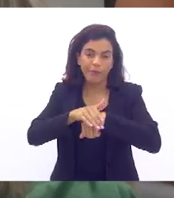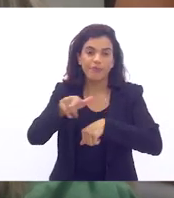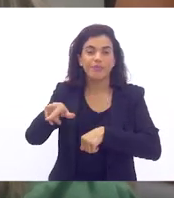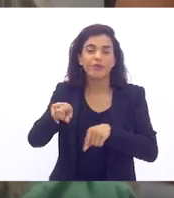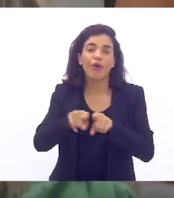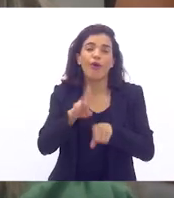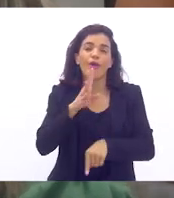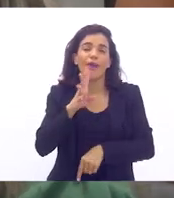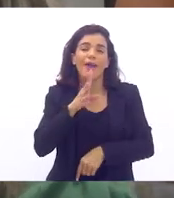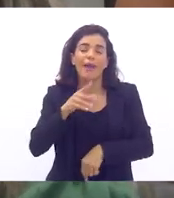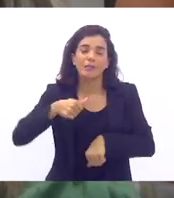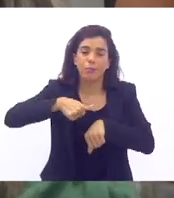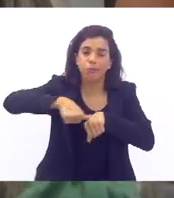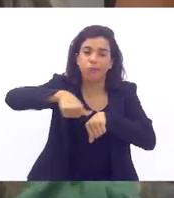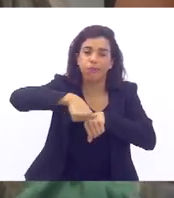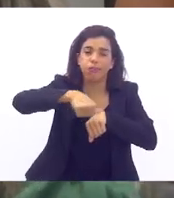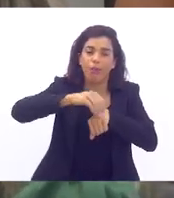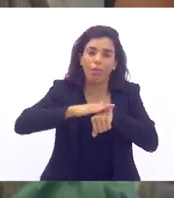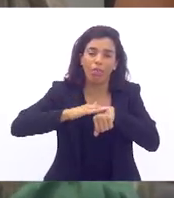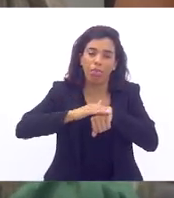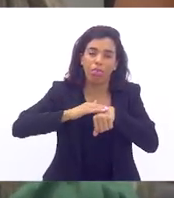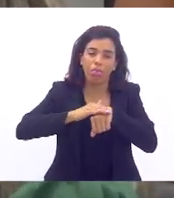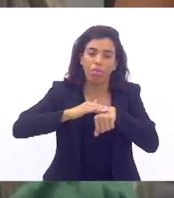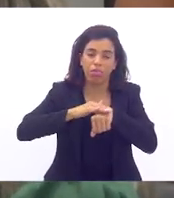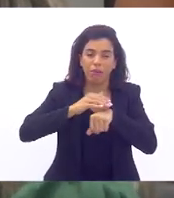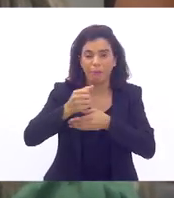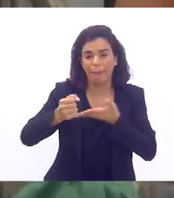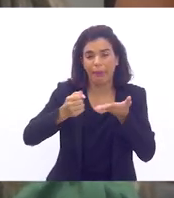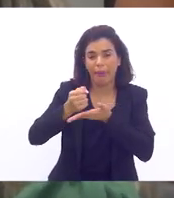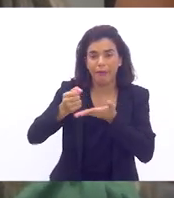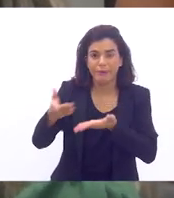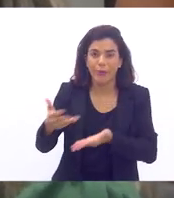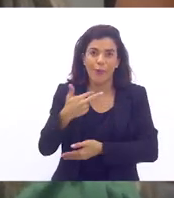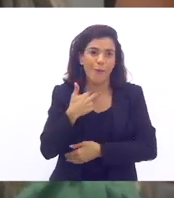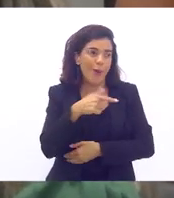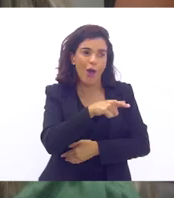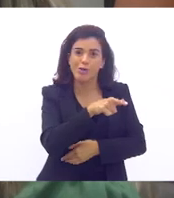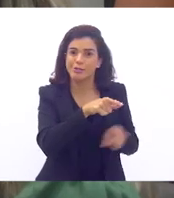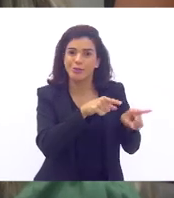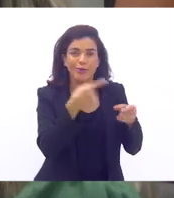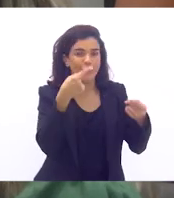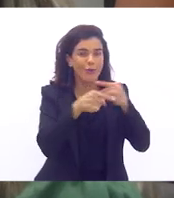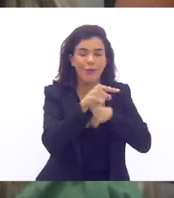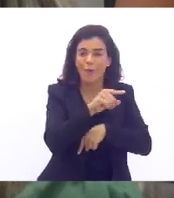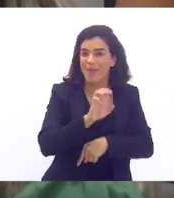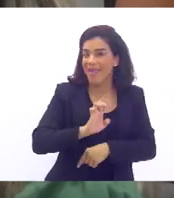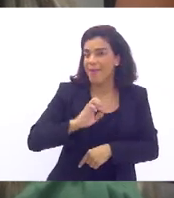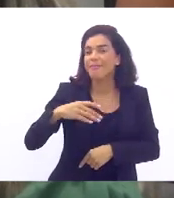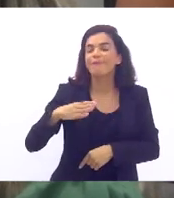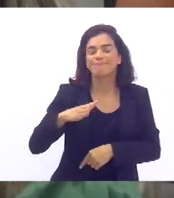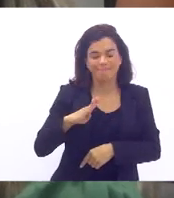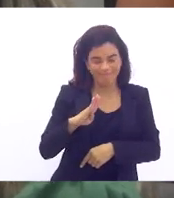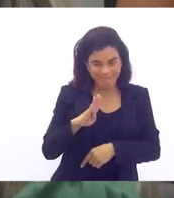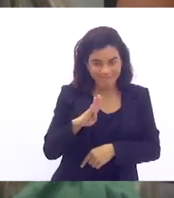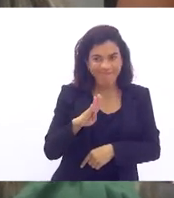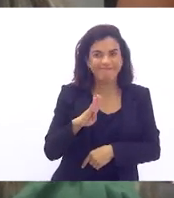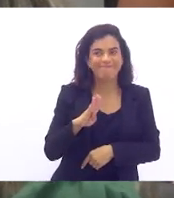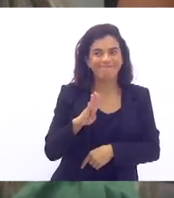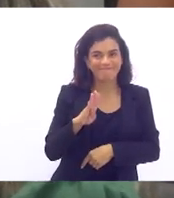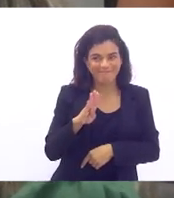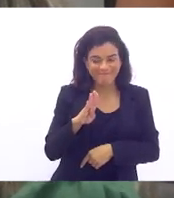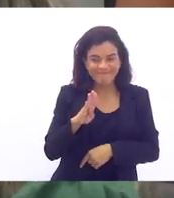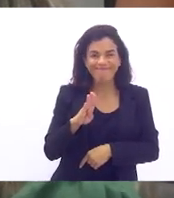então e isso assim eu não posso passar isso no portador né de é bem né que